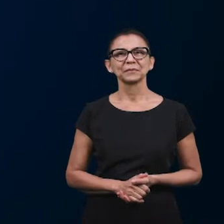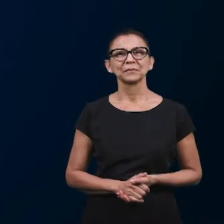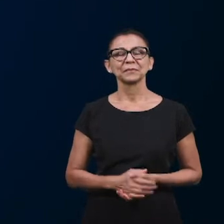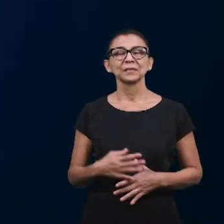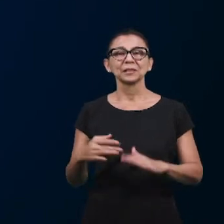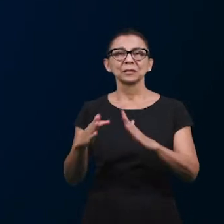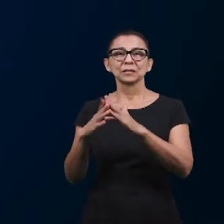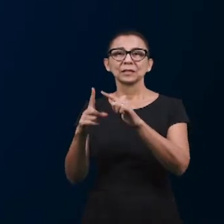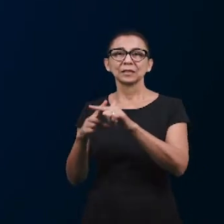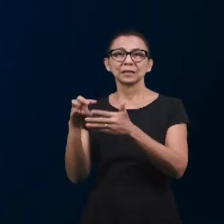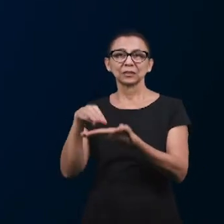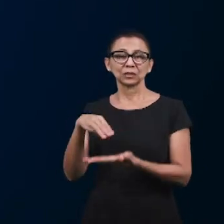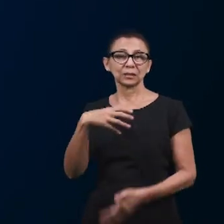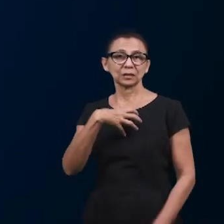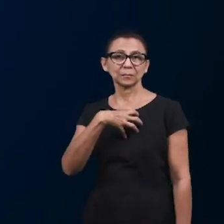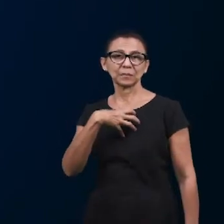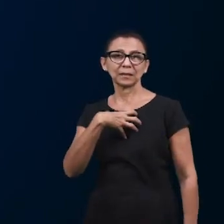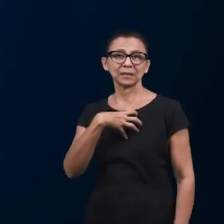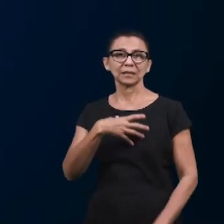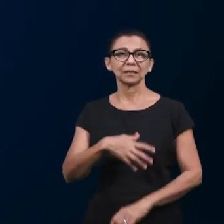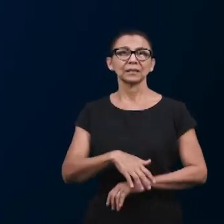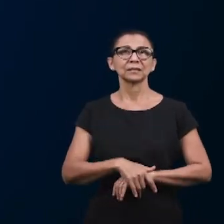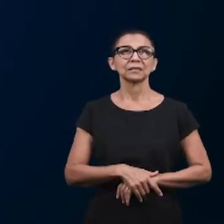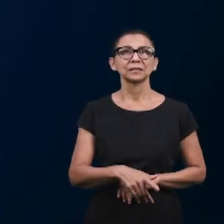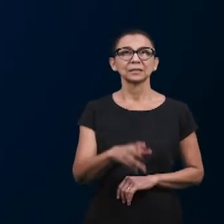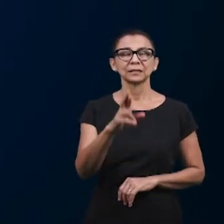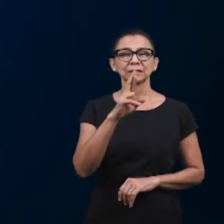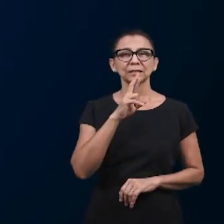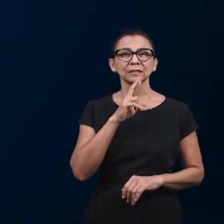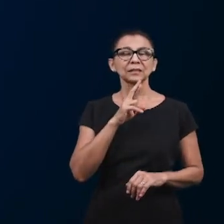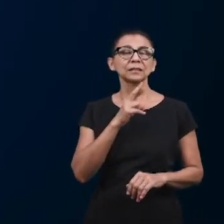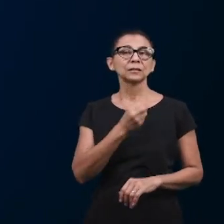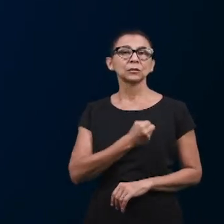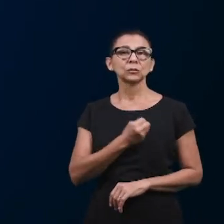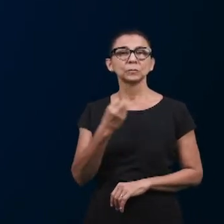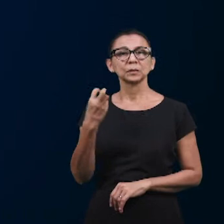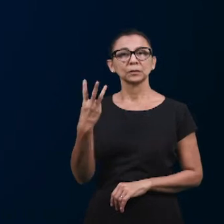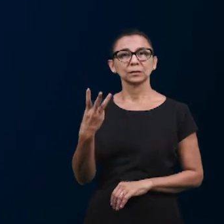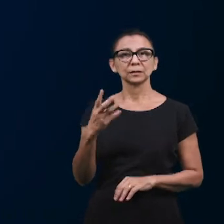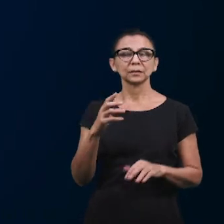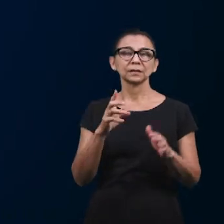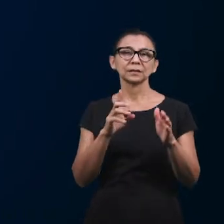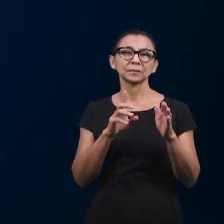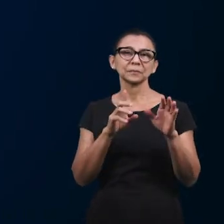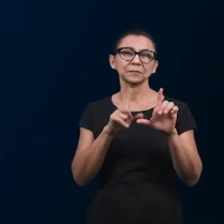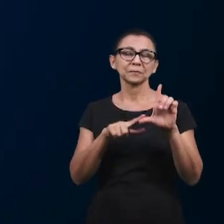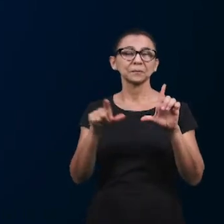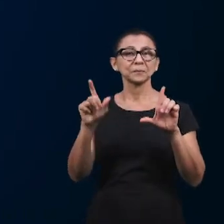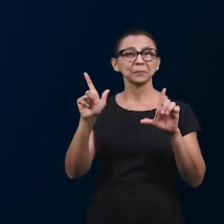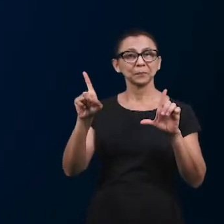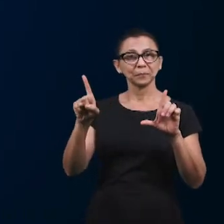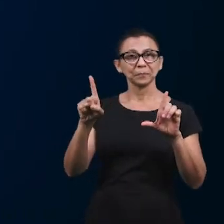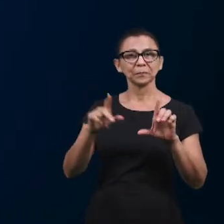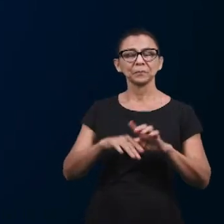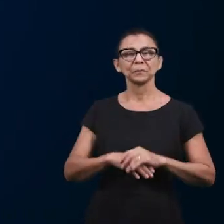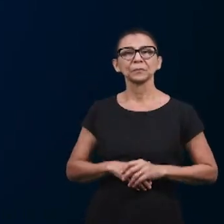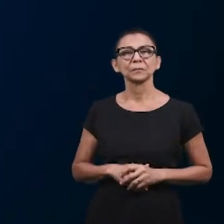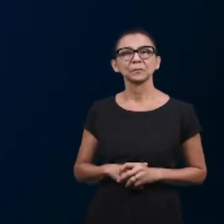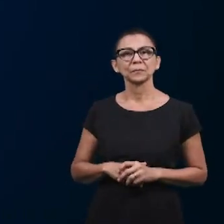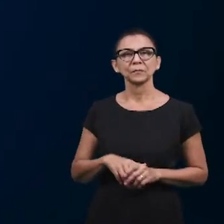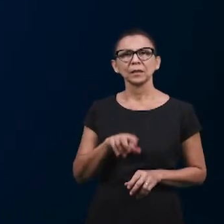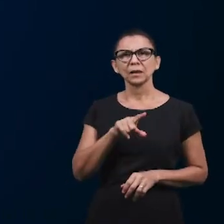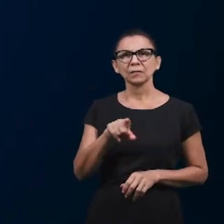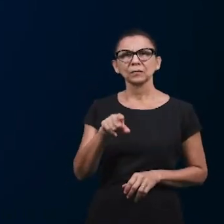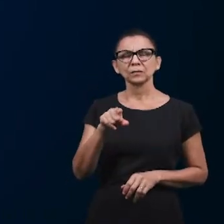igreja Maranata de Camaçari, na Bahia. E hoje eu vou responder a pergunta de número 13, letra D, que diz assim: você acha que o homem